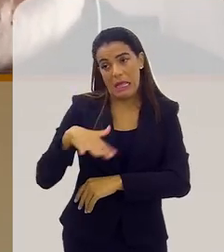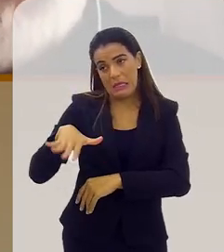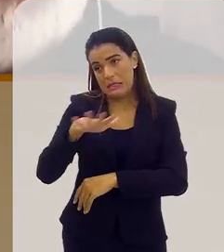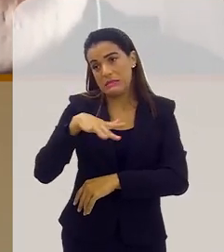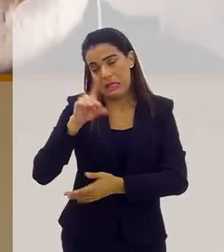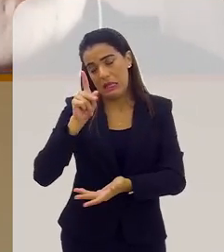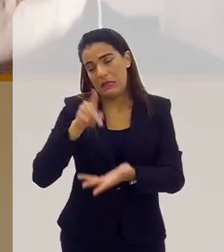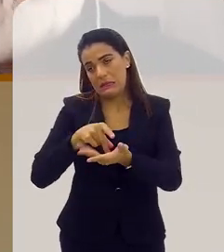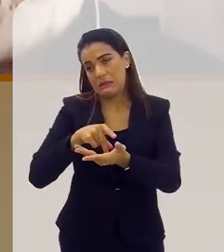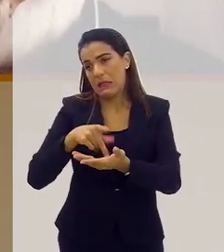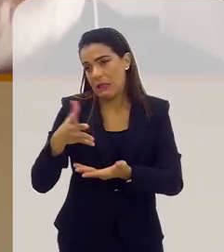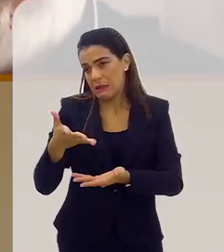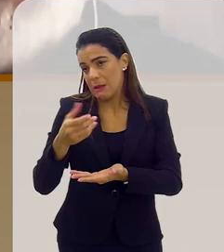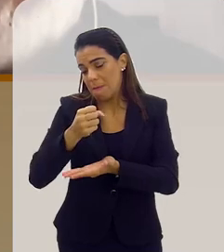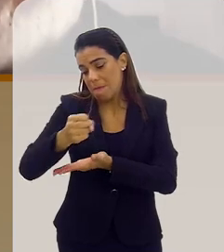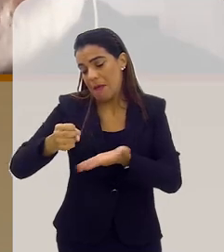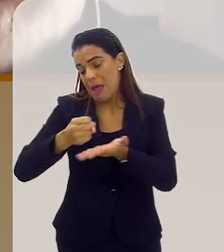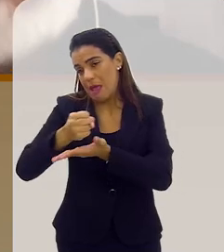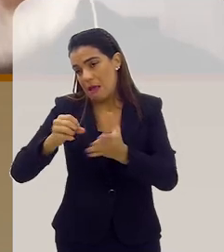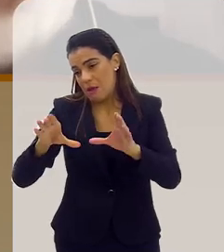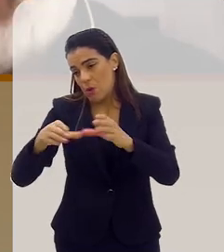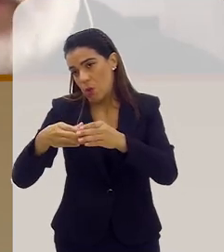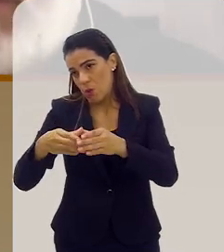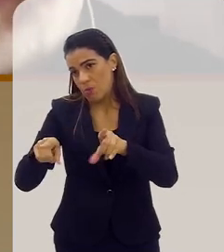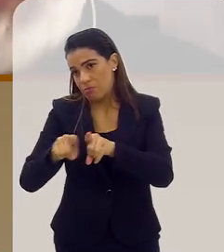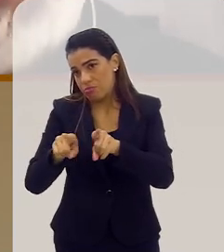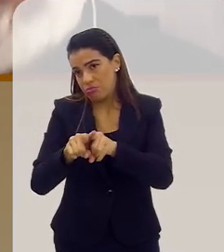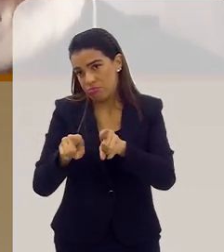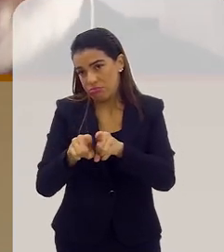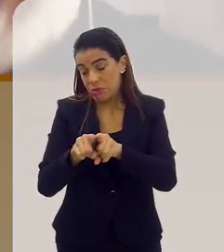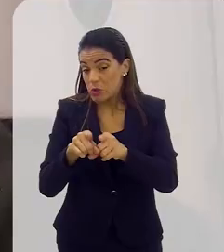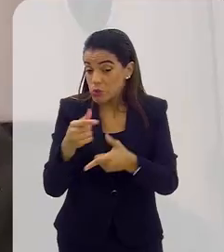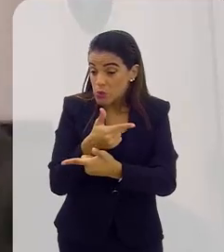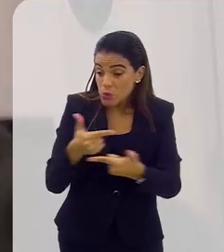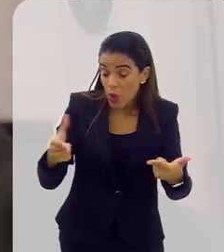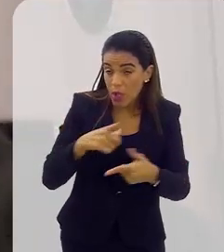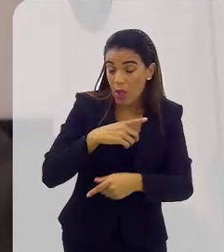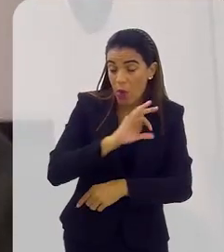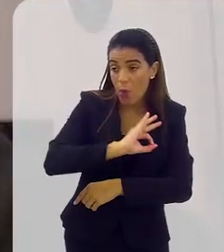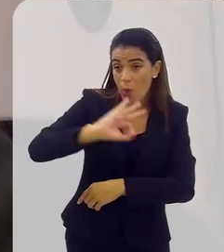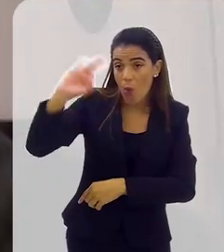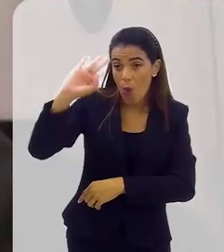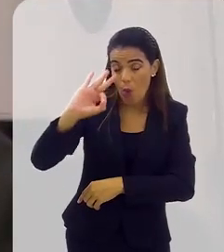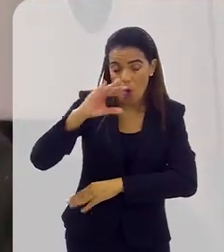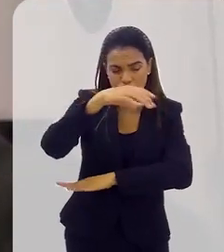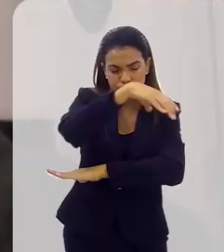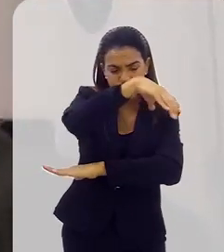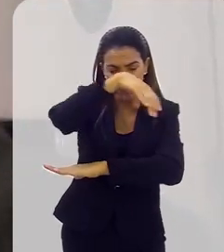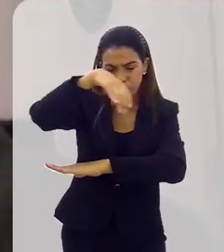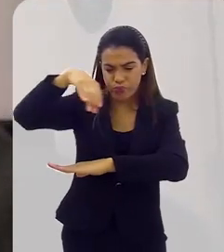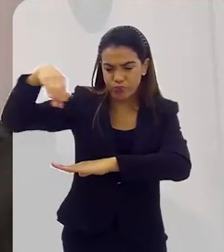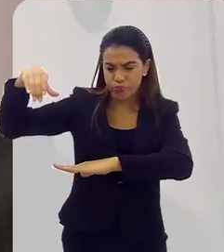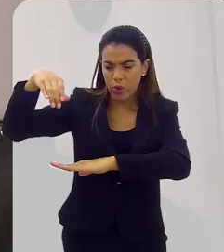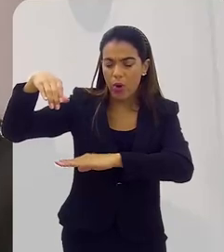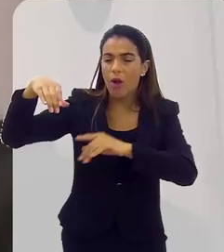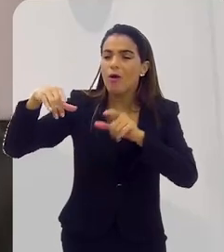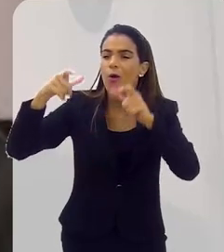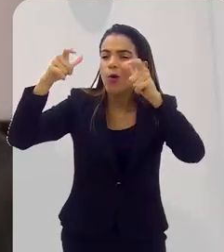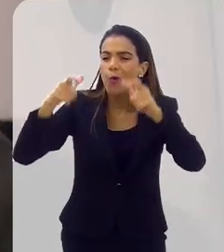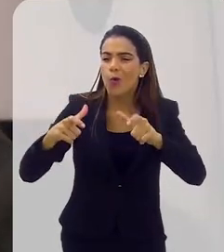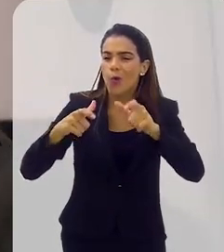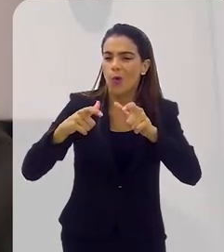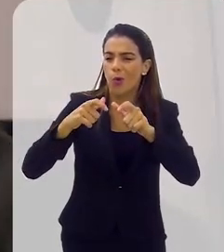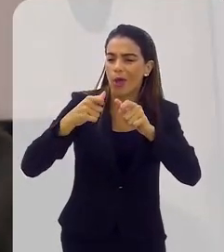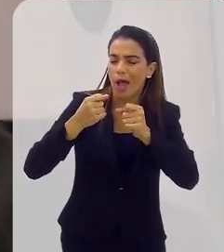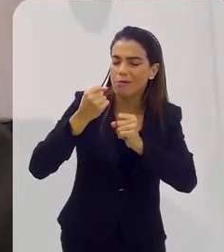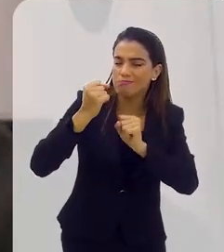realidade da série Ouro, né, dos grupos de base. É muito difícil. O Pau da Pedra deu muita sorte de ter um barracão bem administrado.